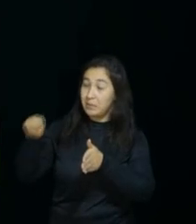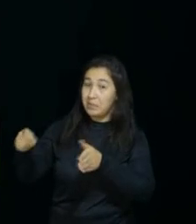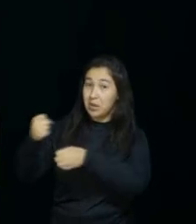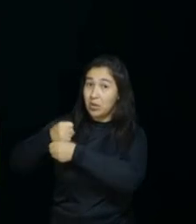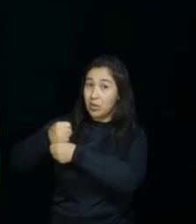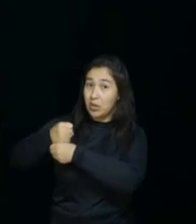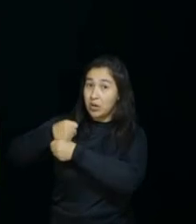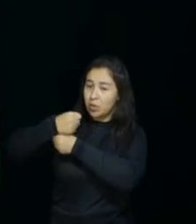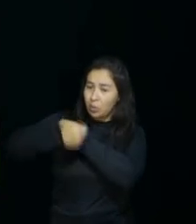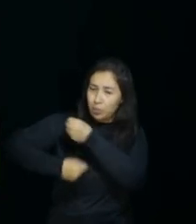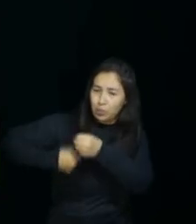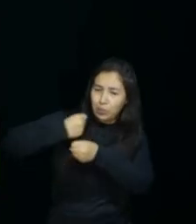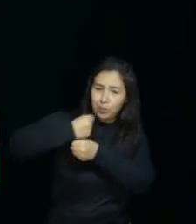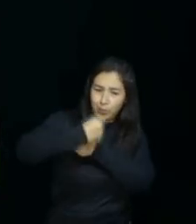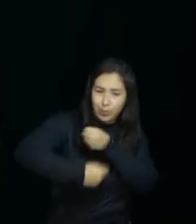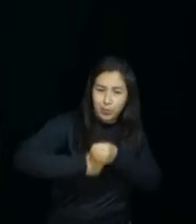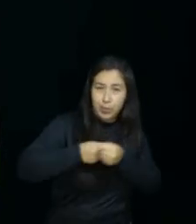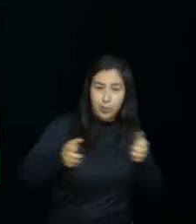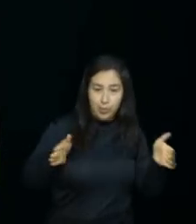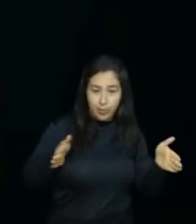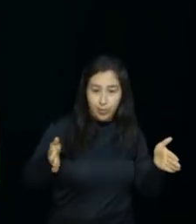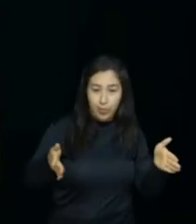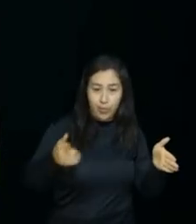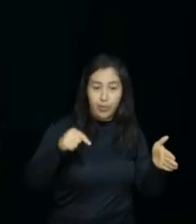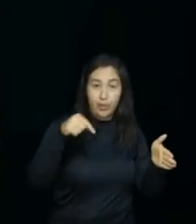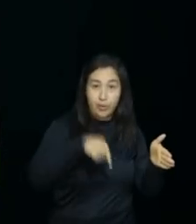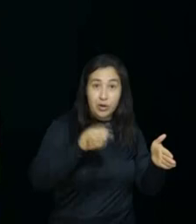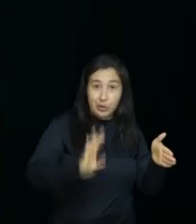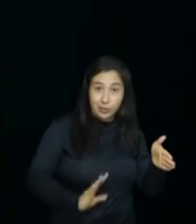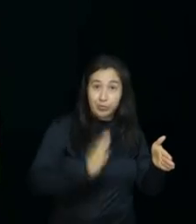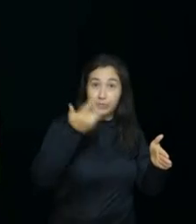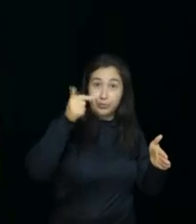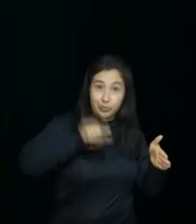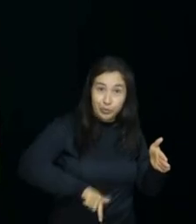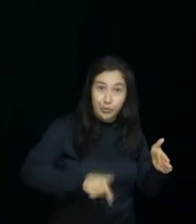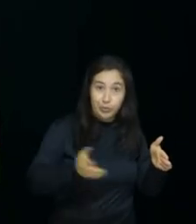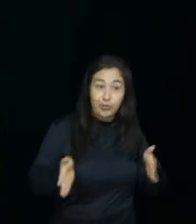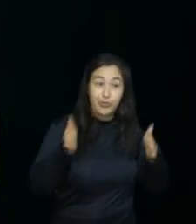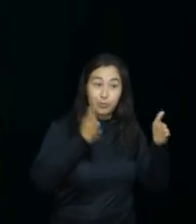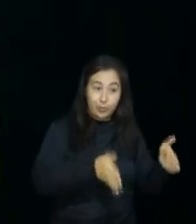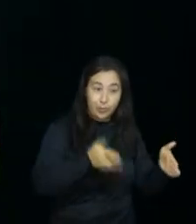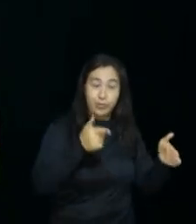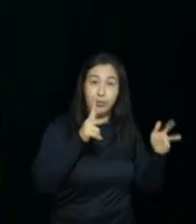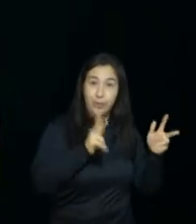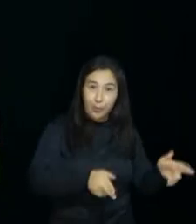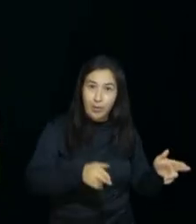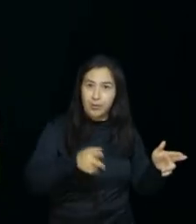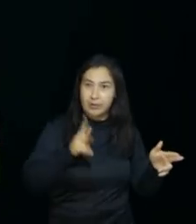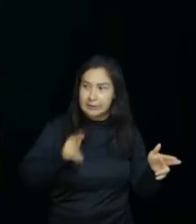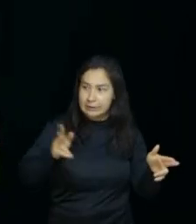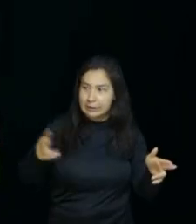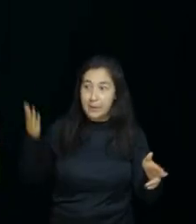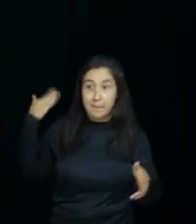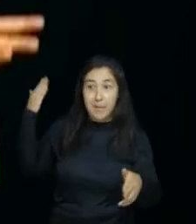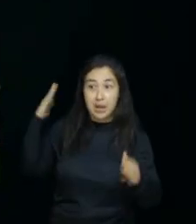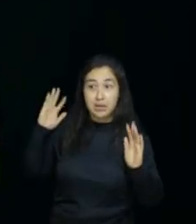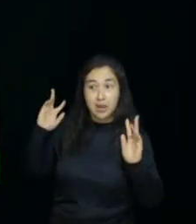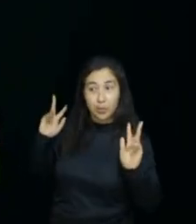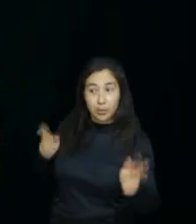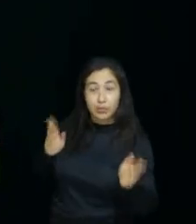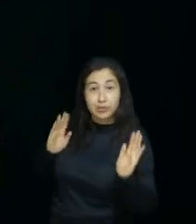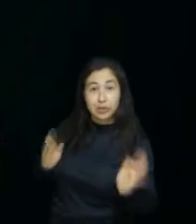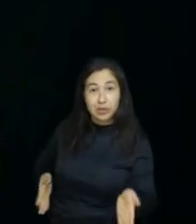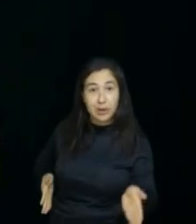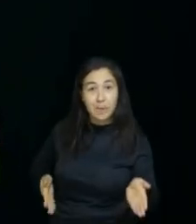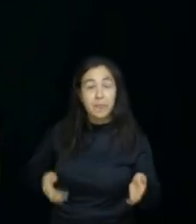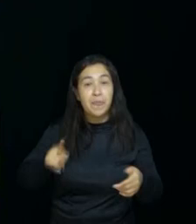pontes, diques, barragens de contenção, barragens de minérios e tantos pontes, obras públicas